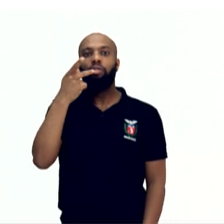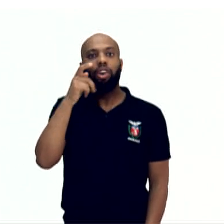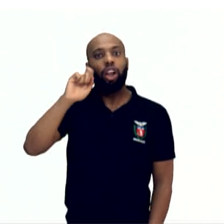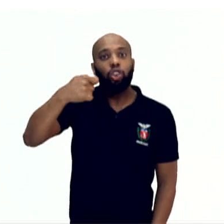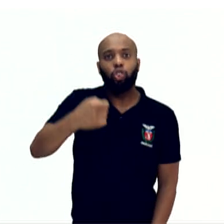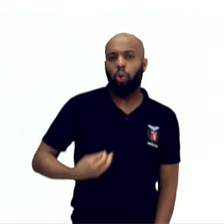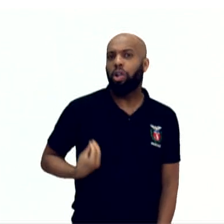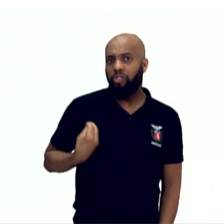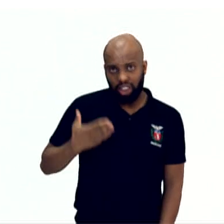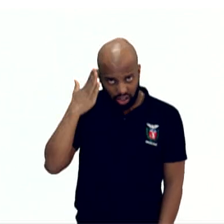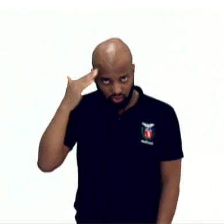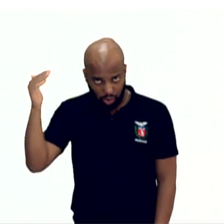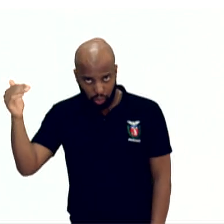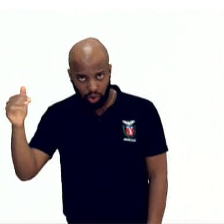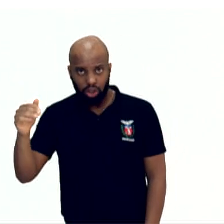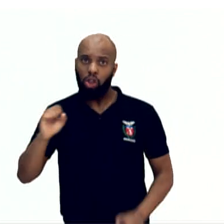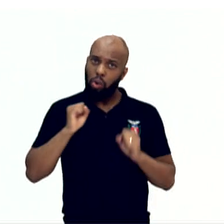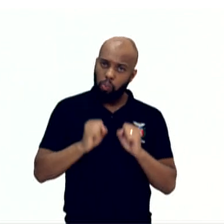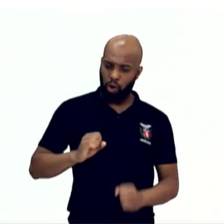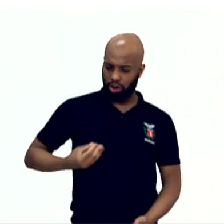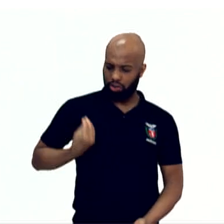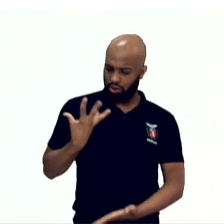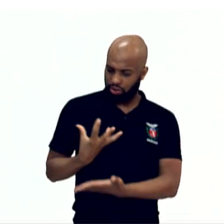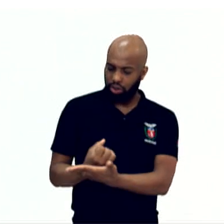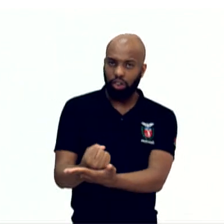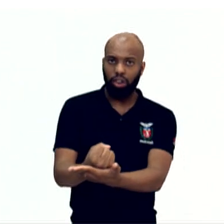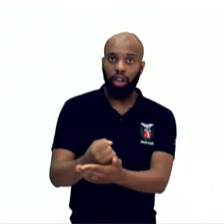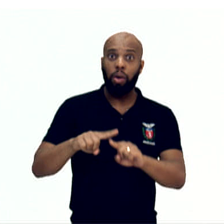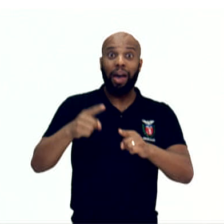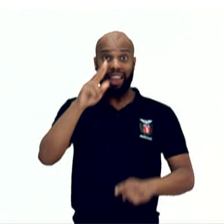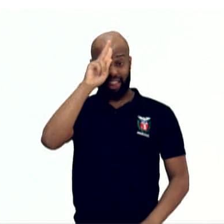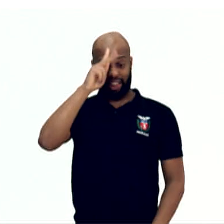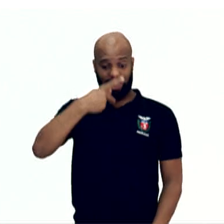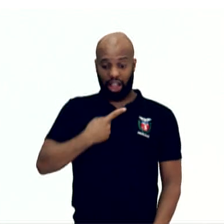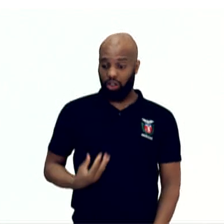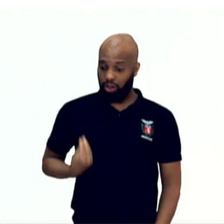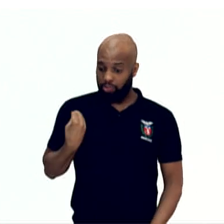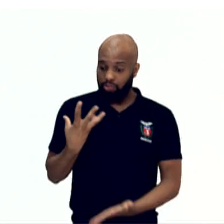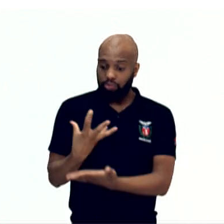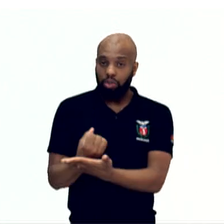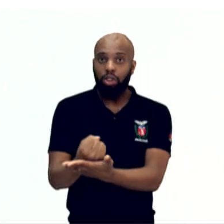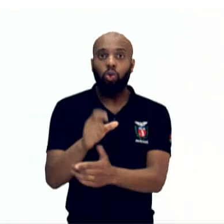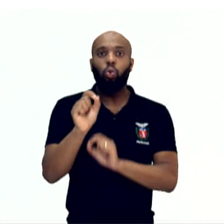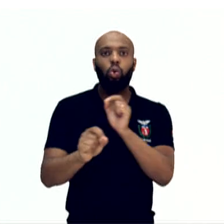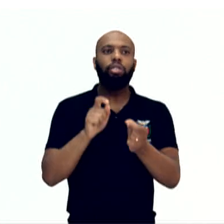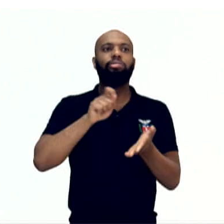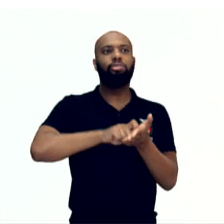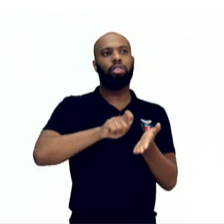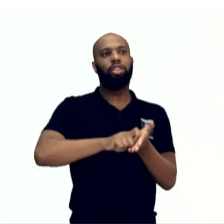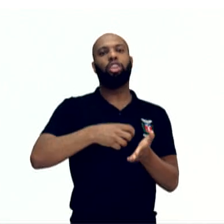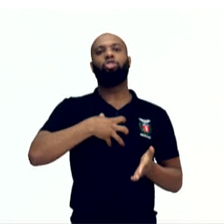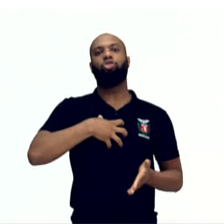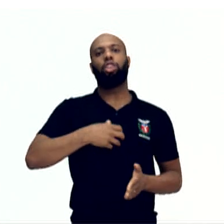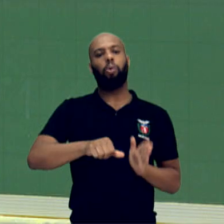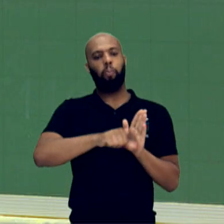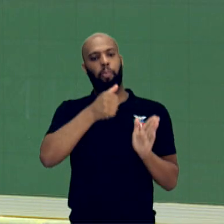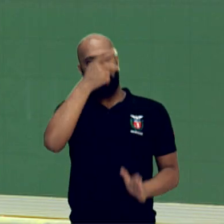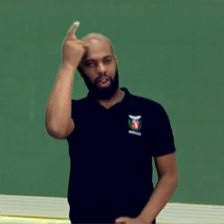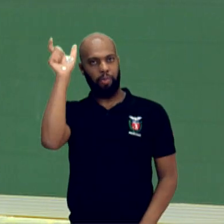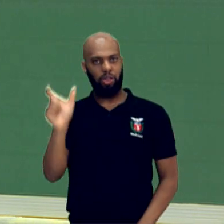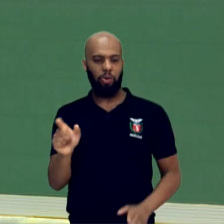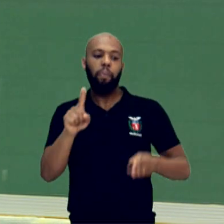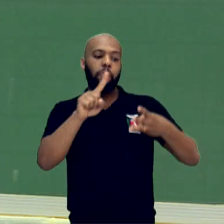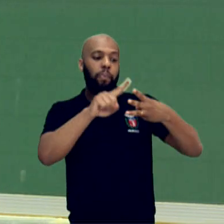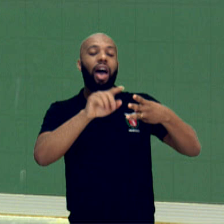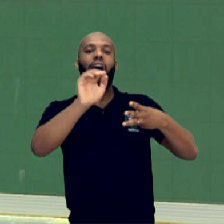de um famoso pode ser a biografia também. Então, da autobiografia é estar escrita em primeira pessoa. Essa